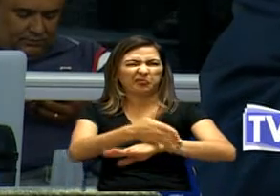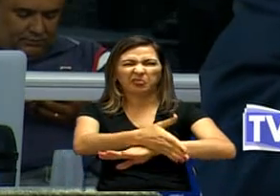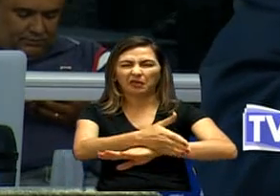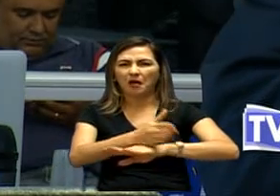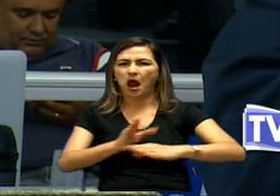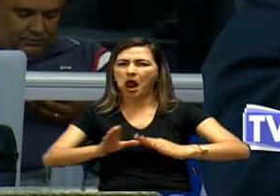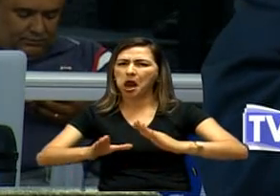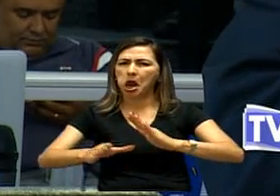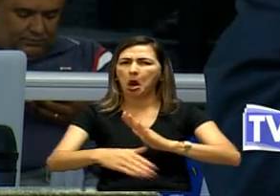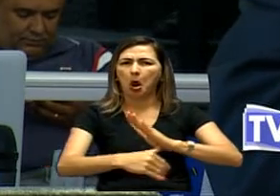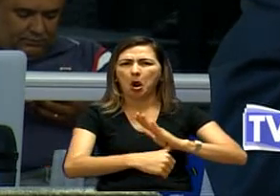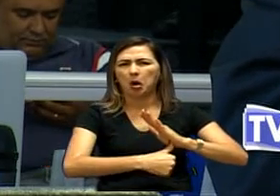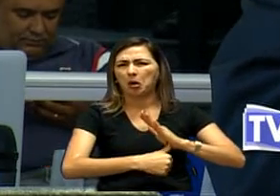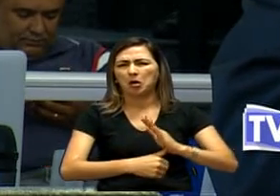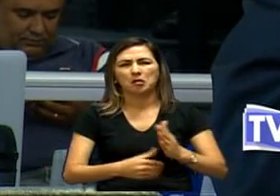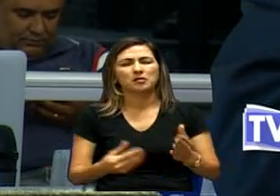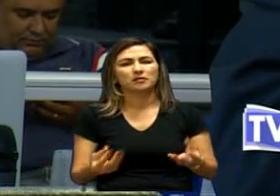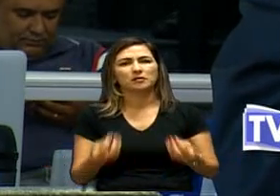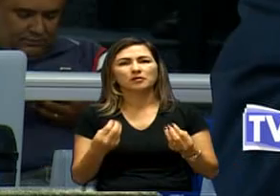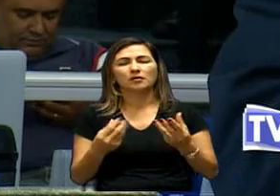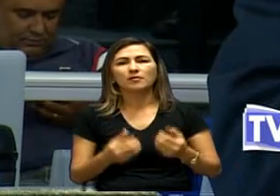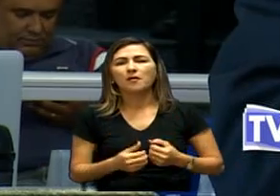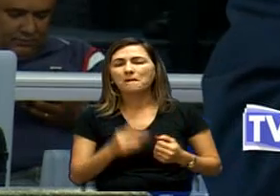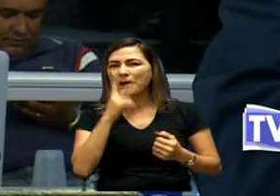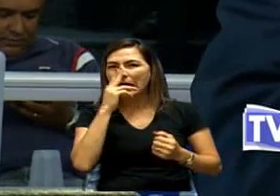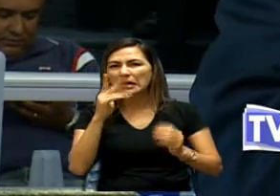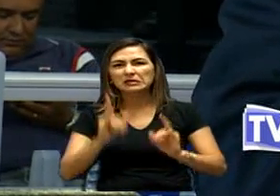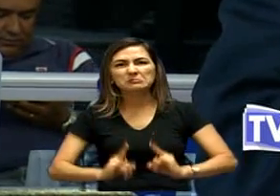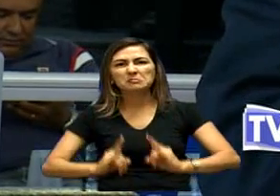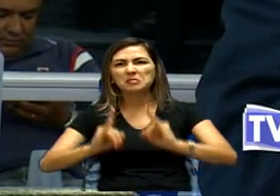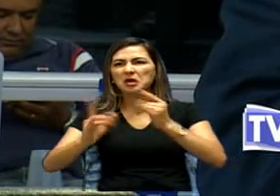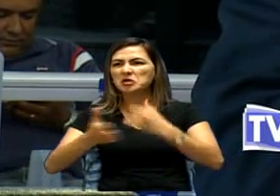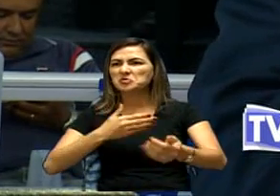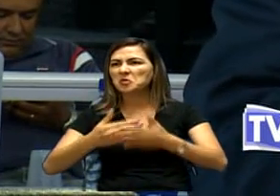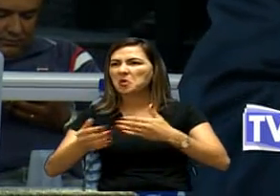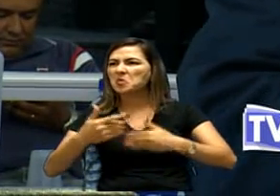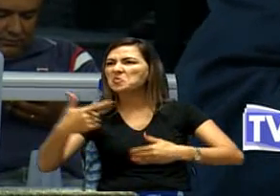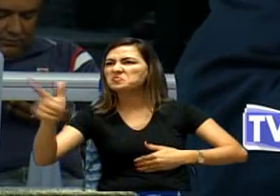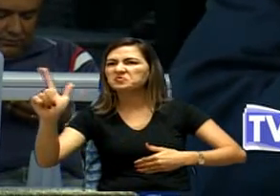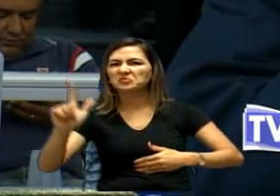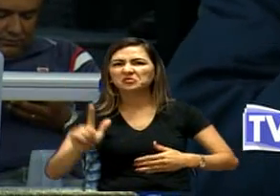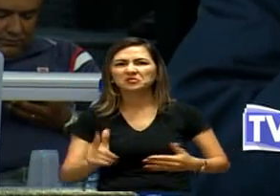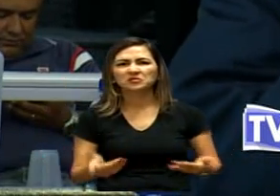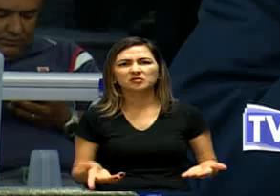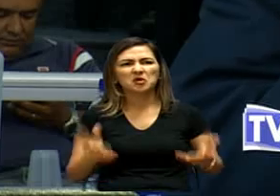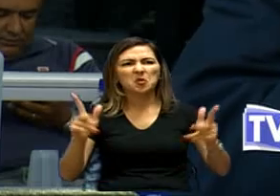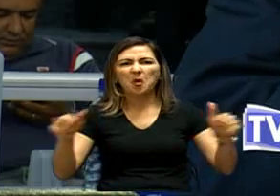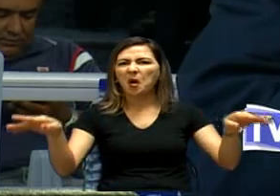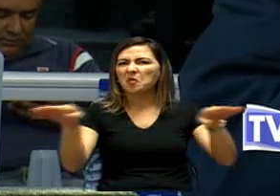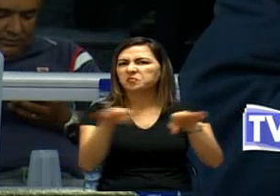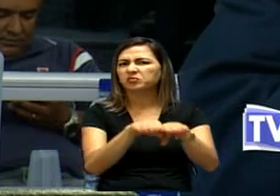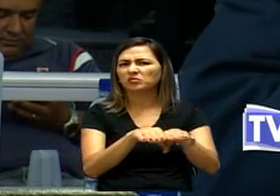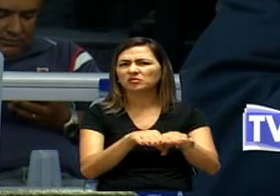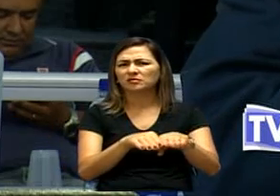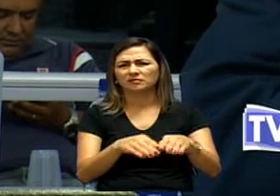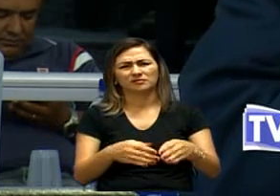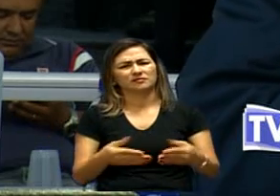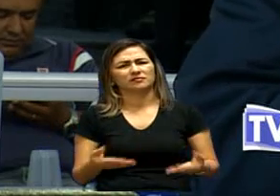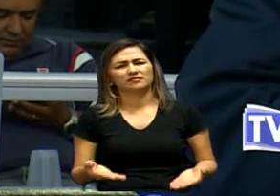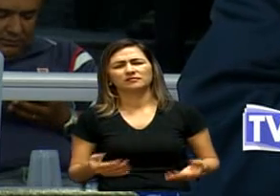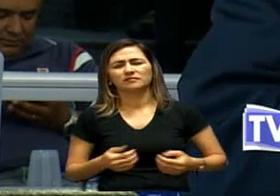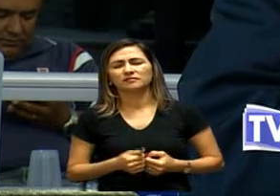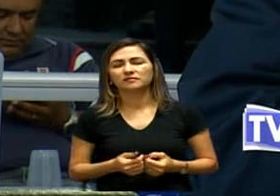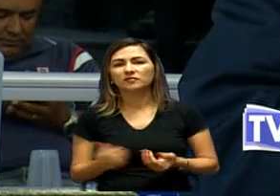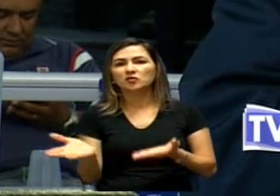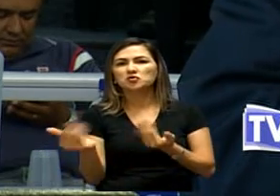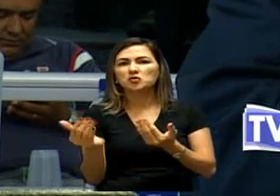violentada como qualquer outro patrimônio particular de qualquer um. Inclusive por pessoas, por